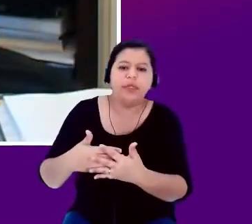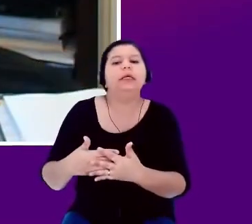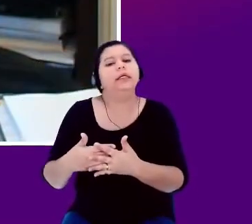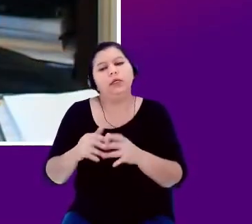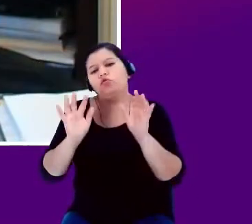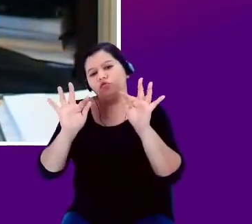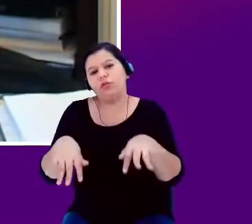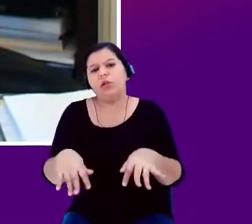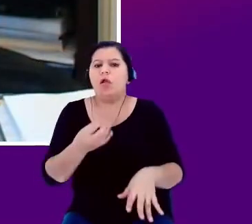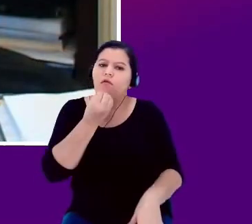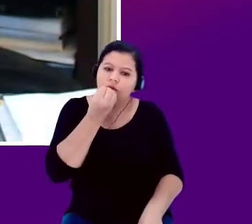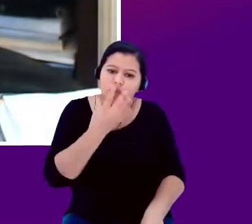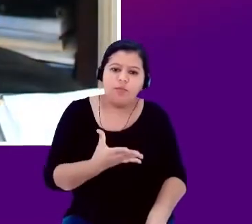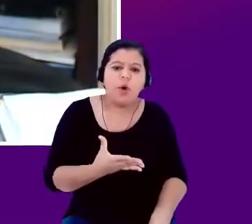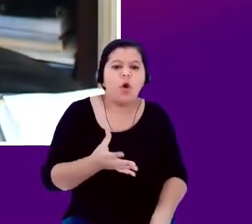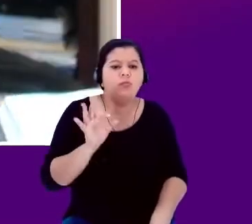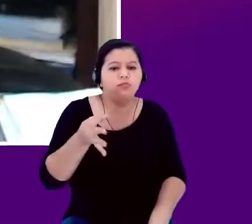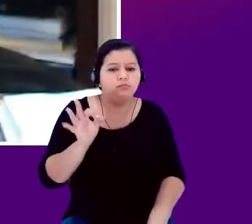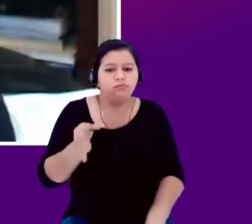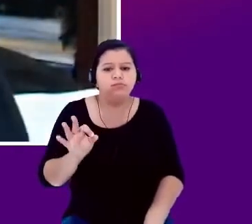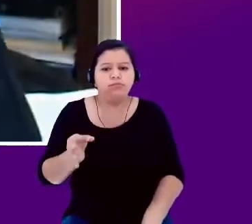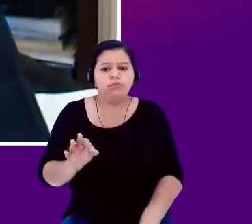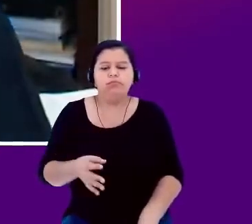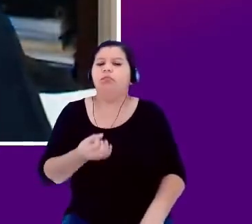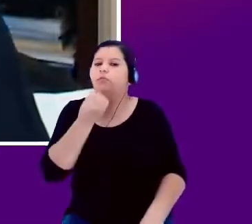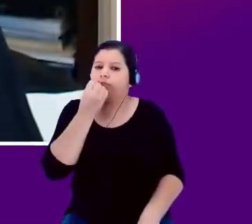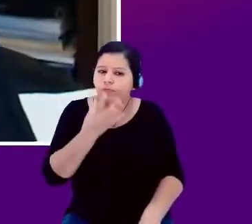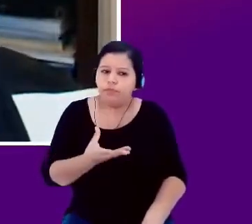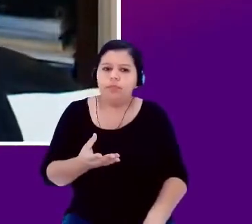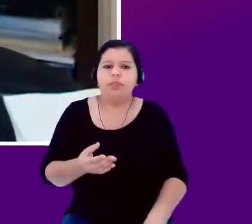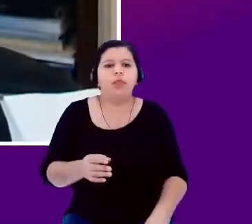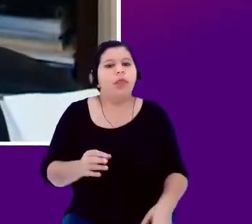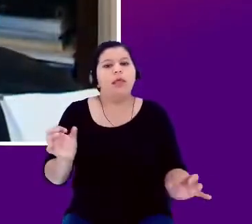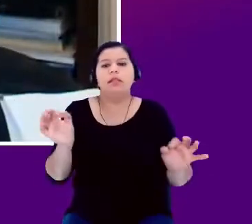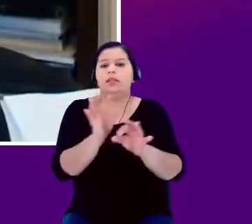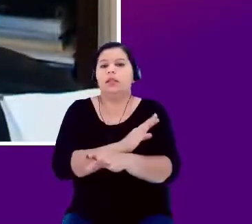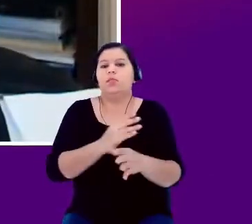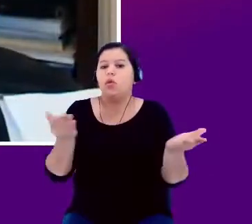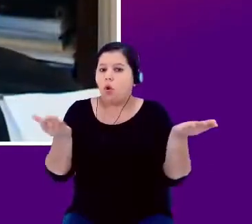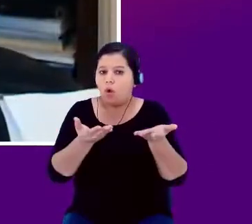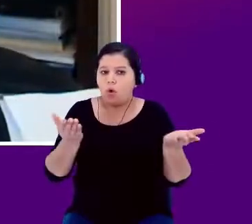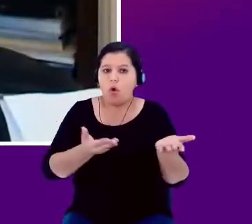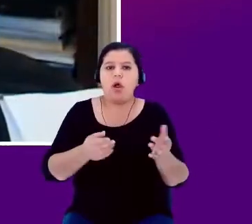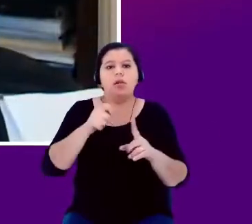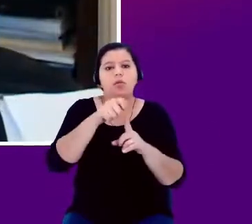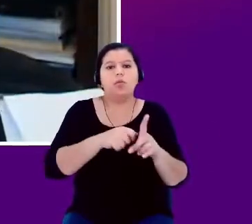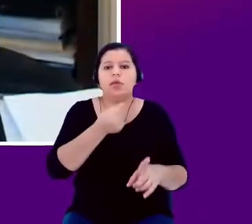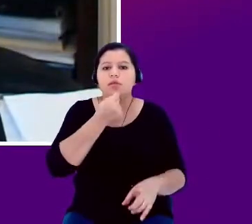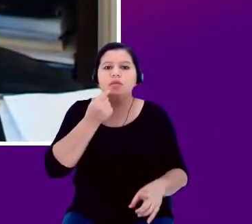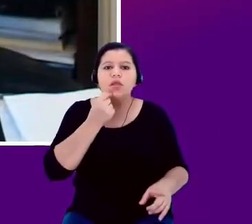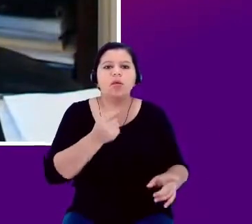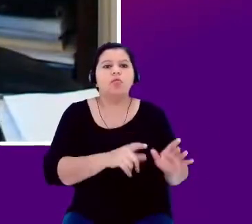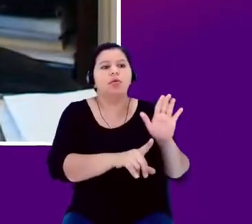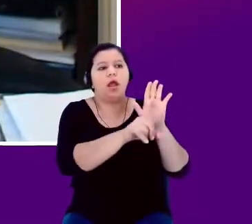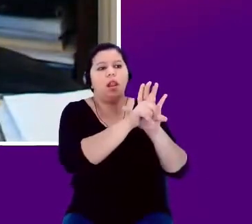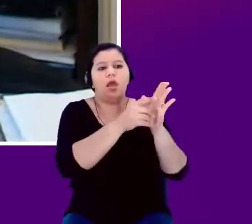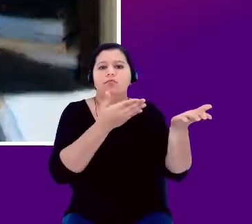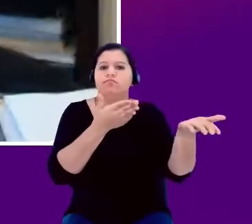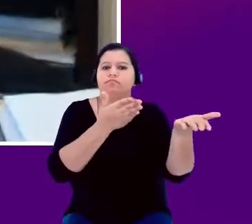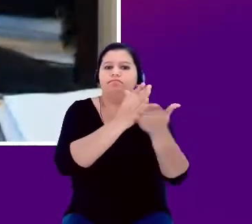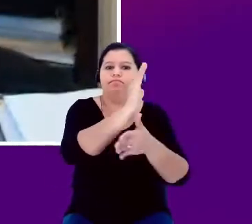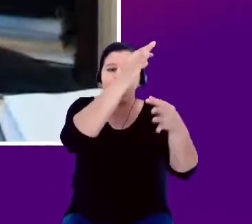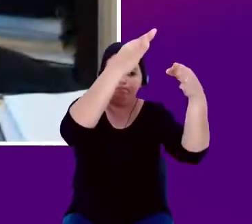né? Um vacácio que só terminou inteiramente agora em setembro, quando a lei passou a ter plena eficácia e